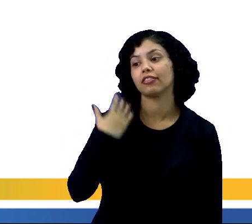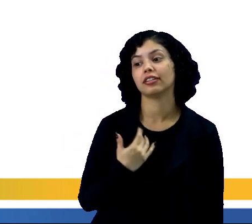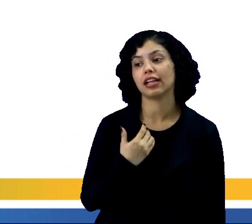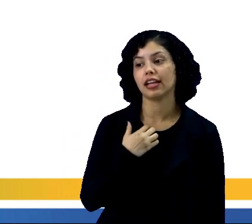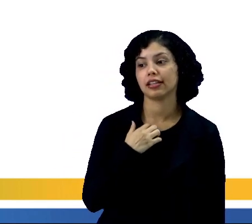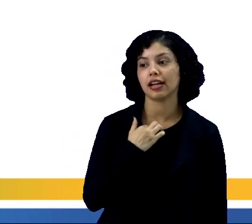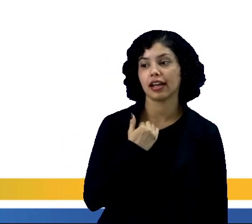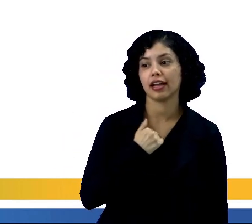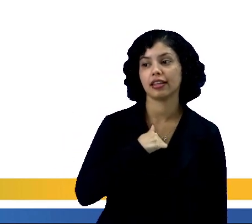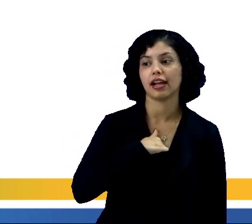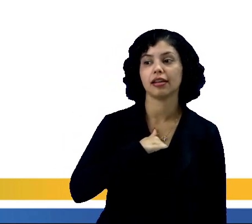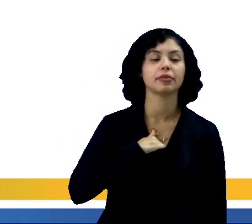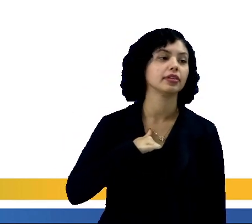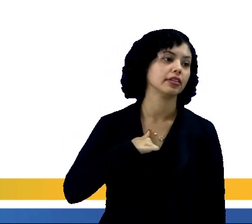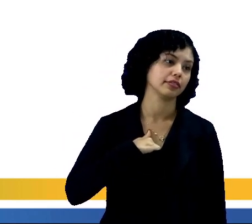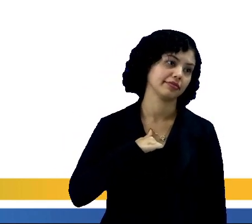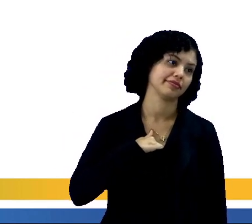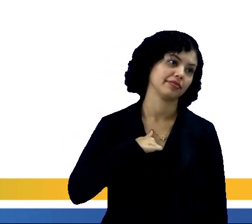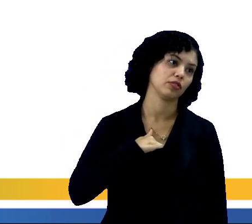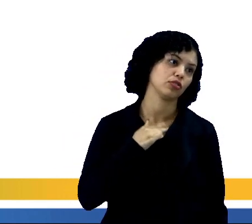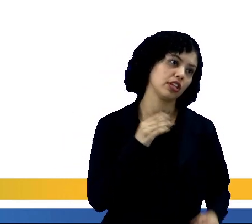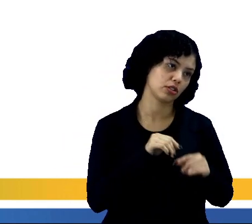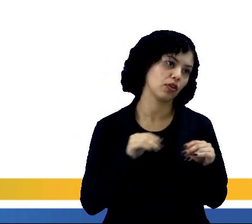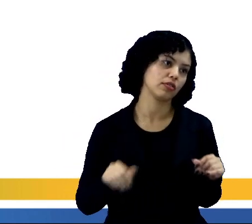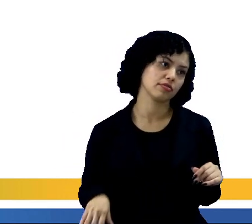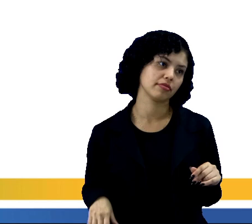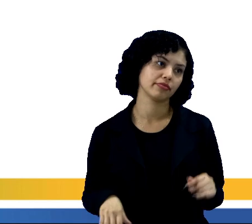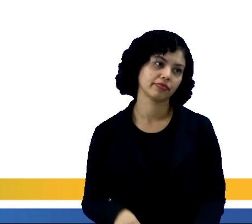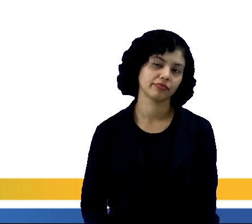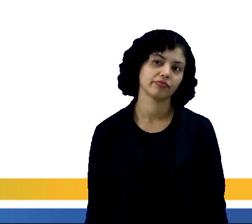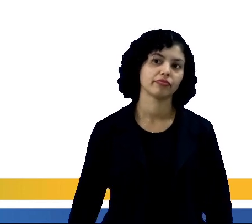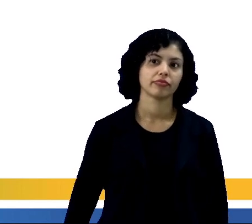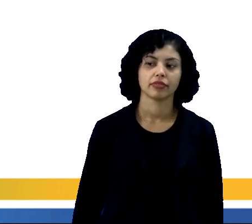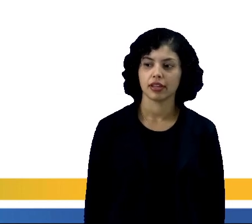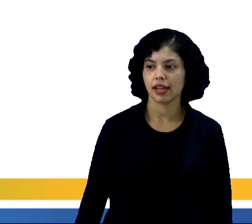Eu estava falando da guerra entre a Alemanha.